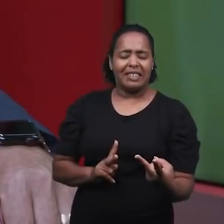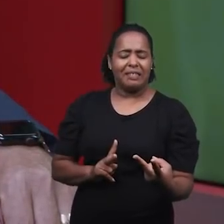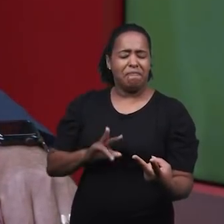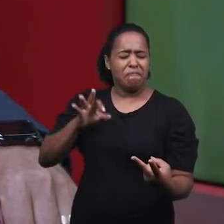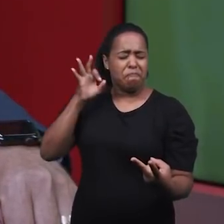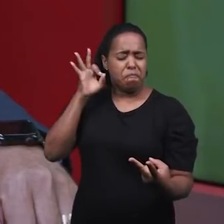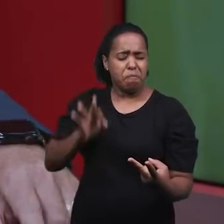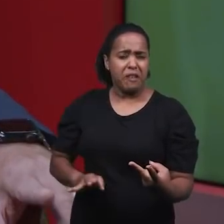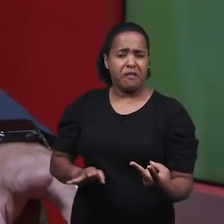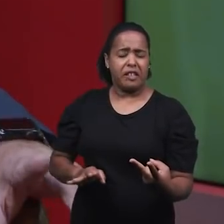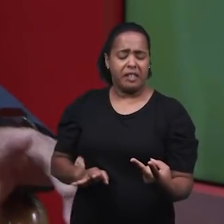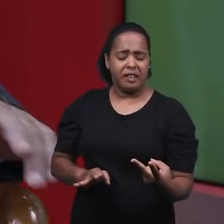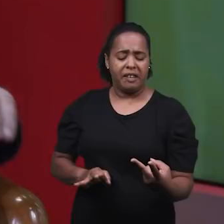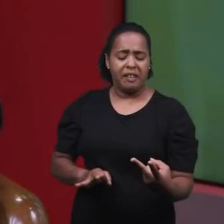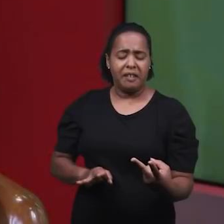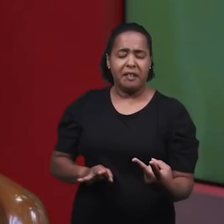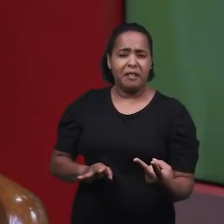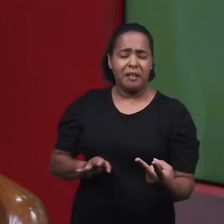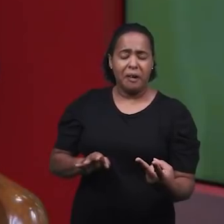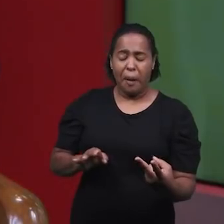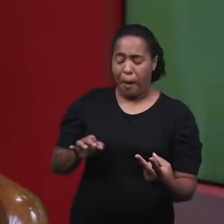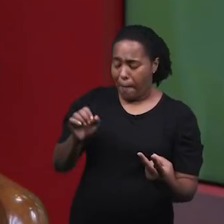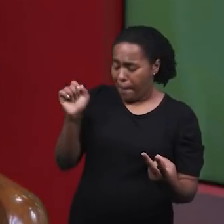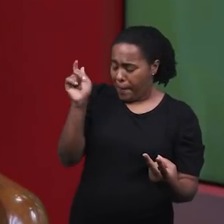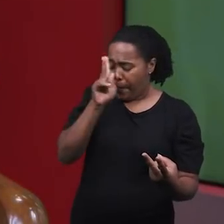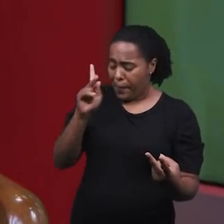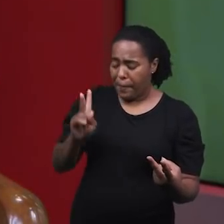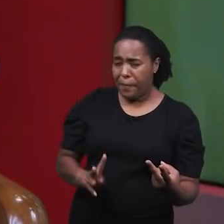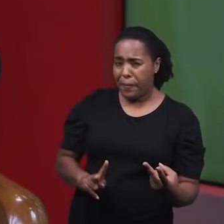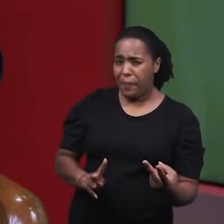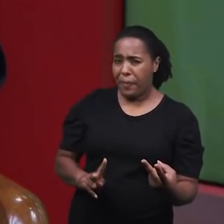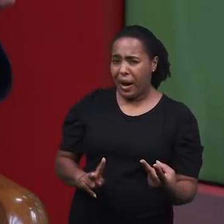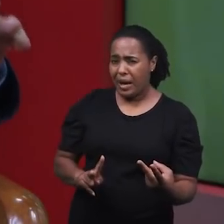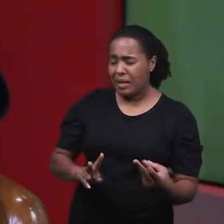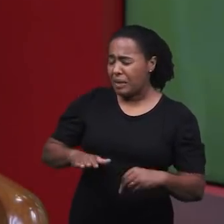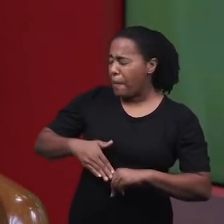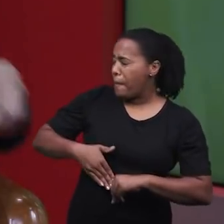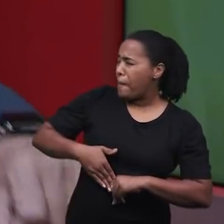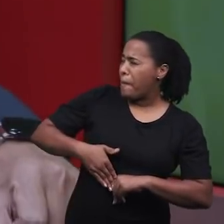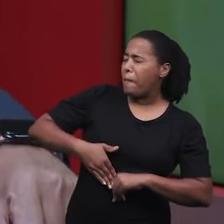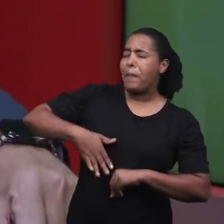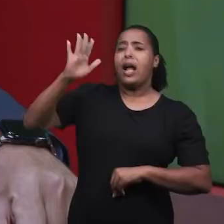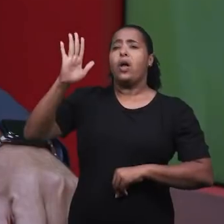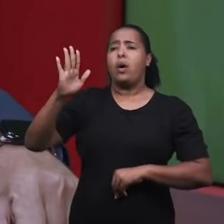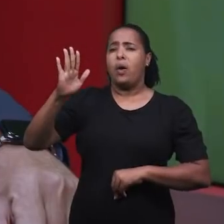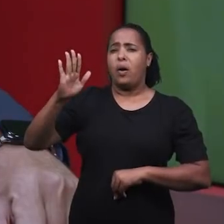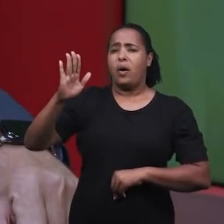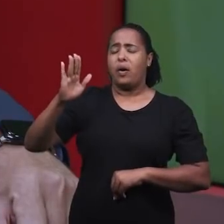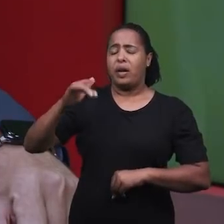incomparável, uma paz que excede as circunstâncias da vida.